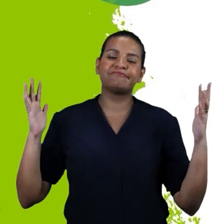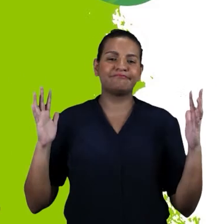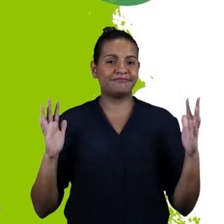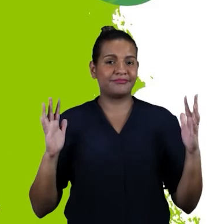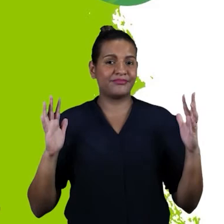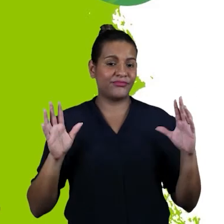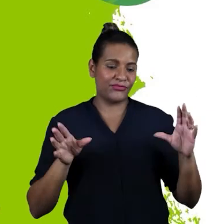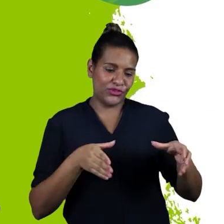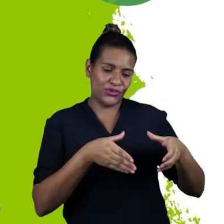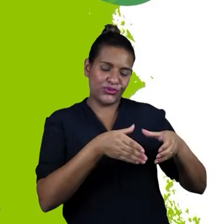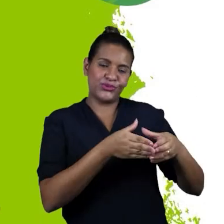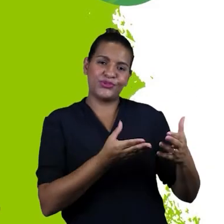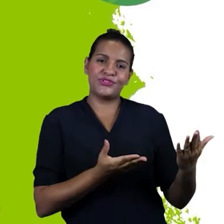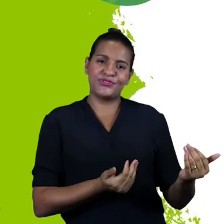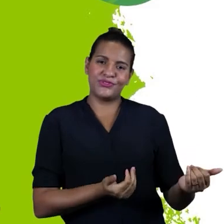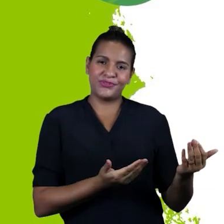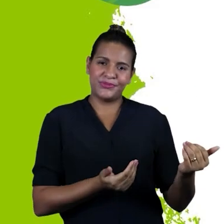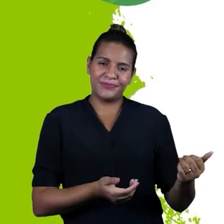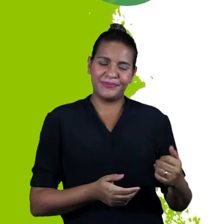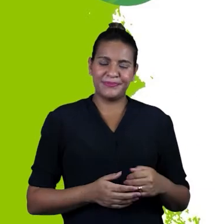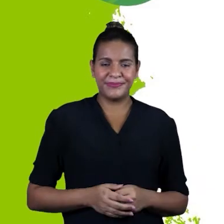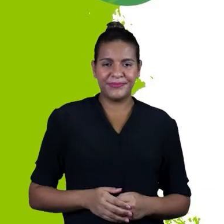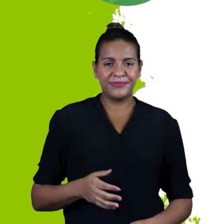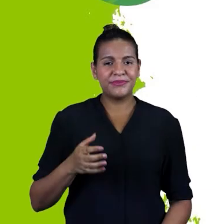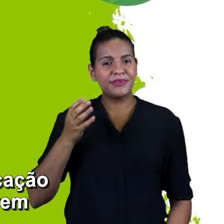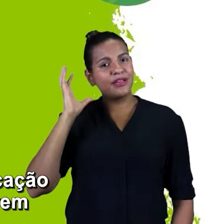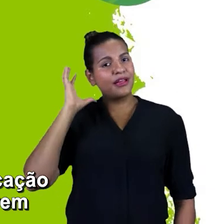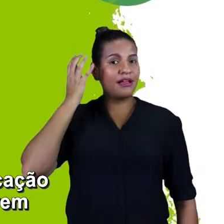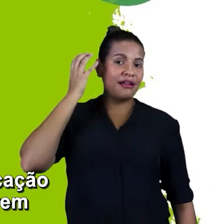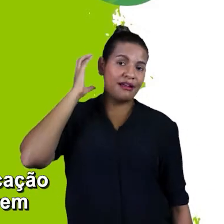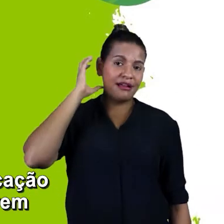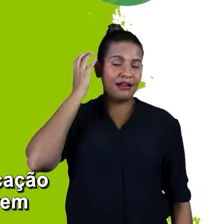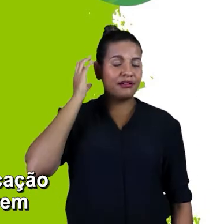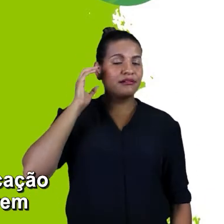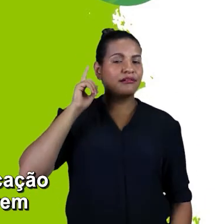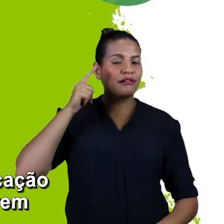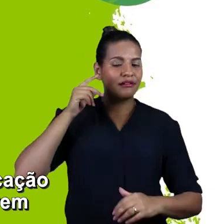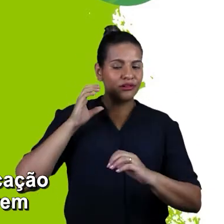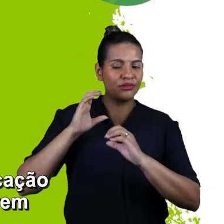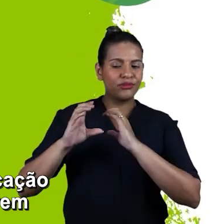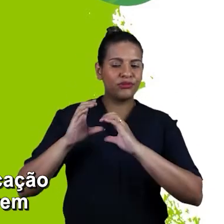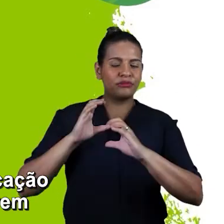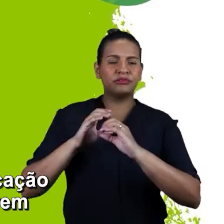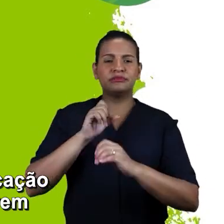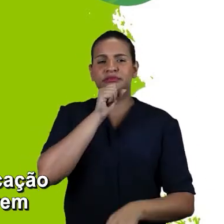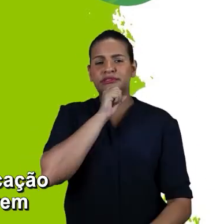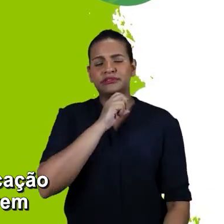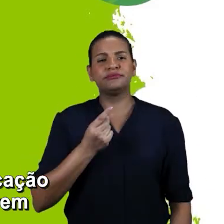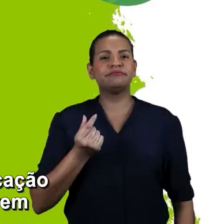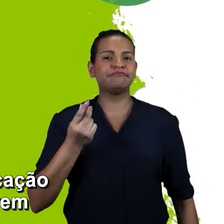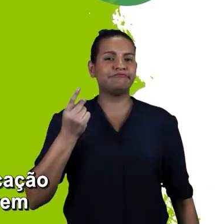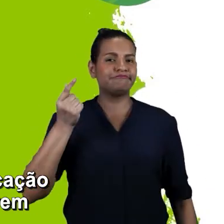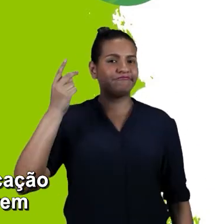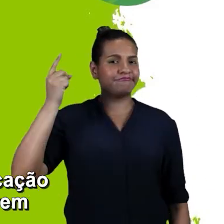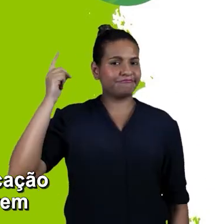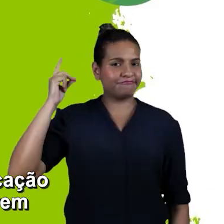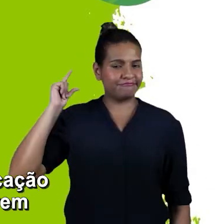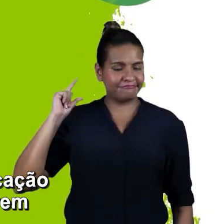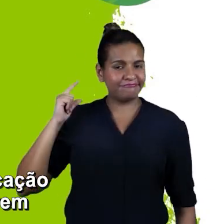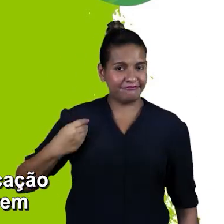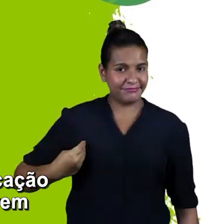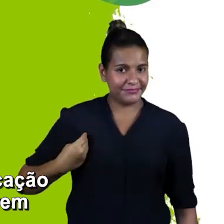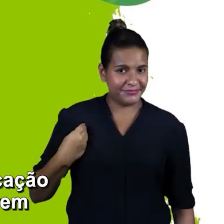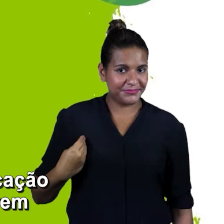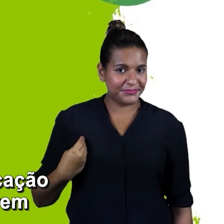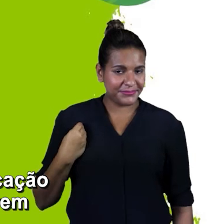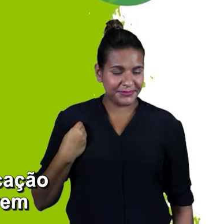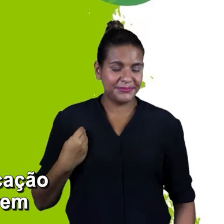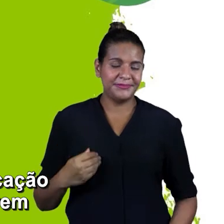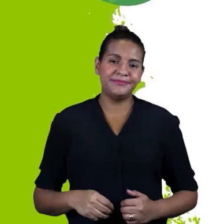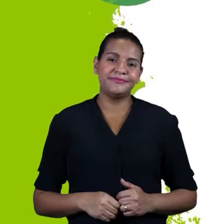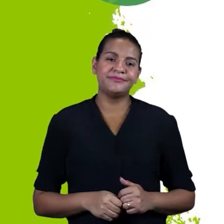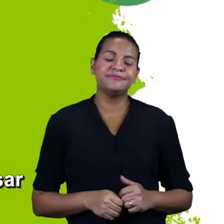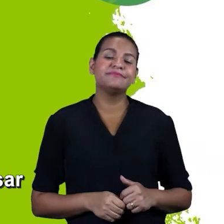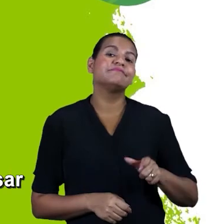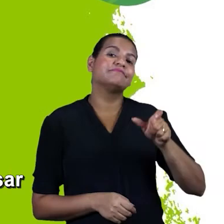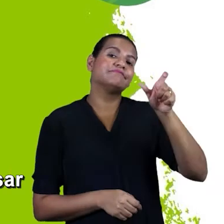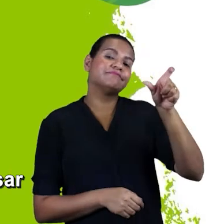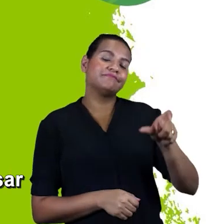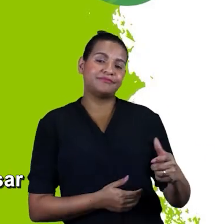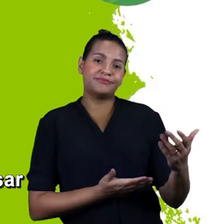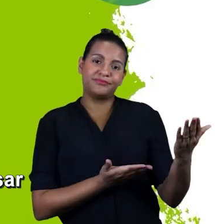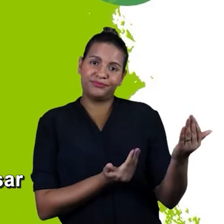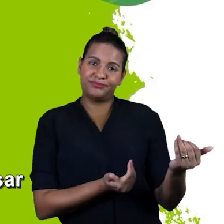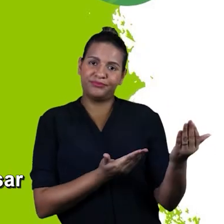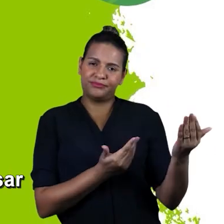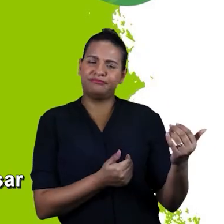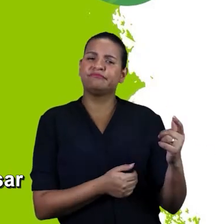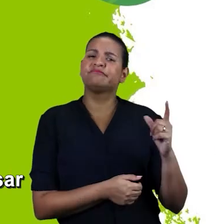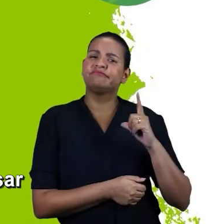pautados coletivamente com os jovens. A rádio é um dos meios de comunicação mais antigos que existem. O jovem